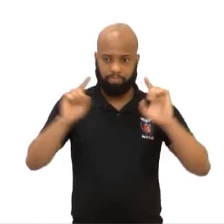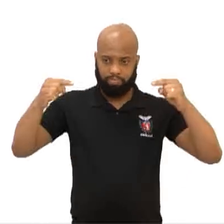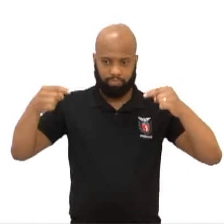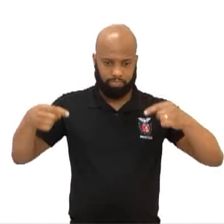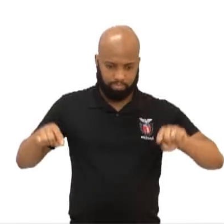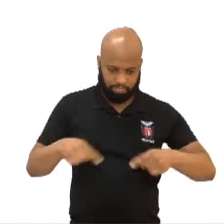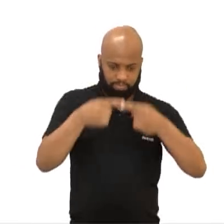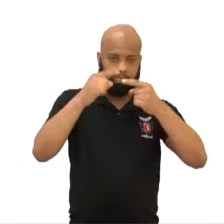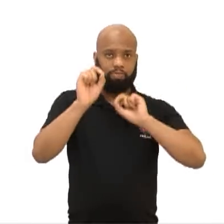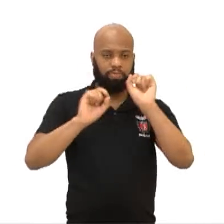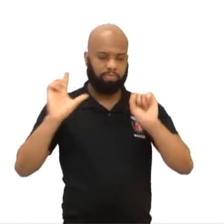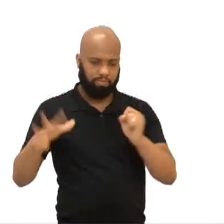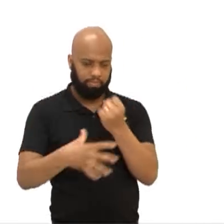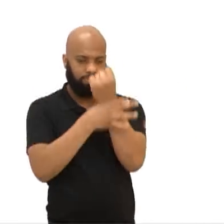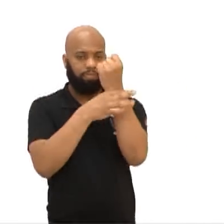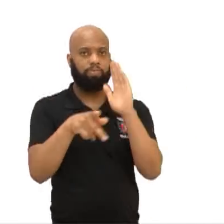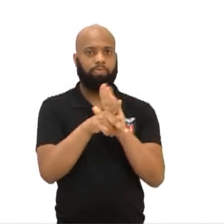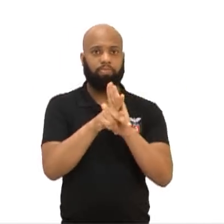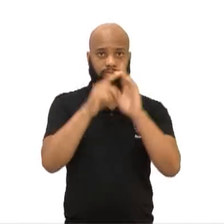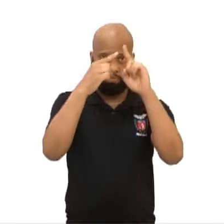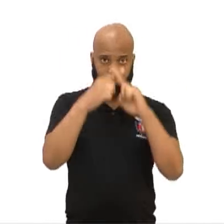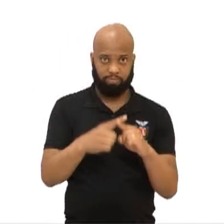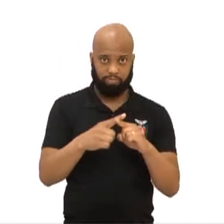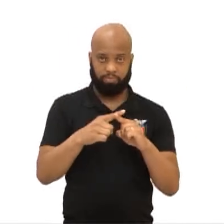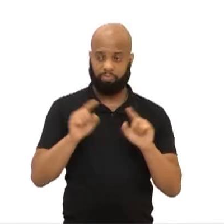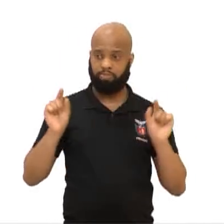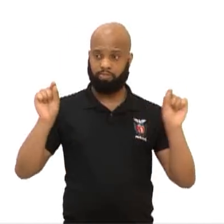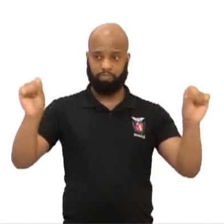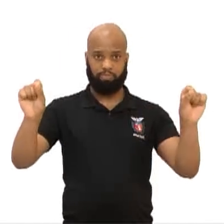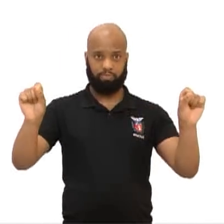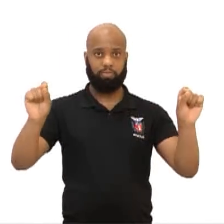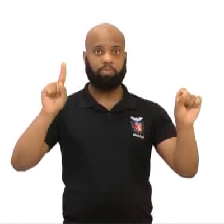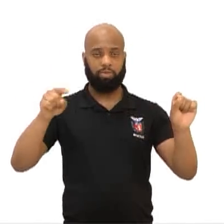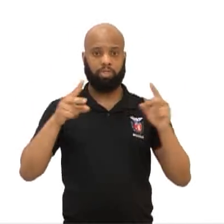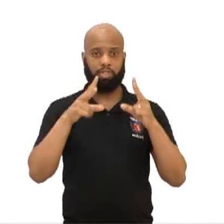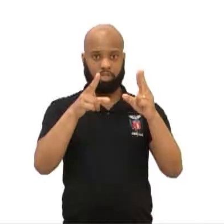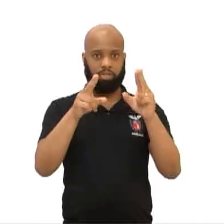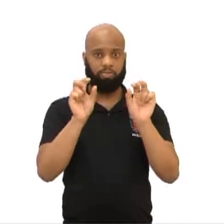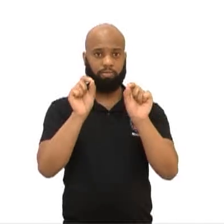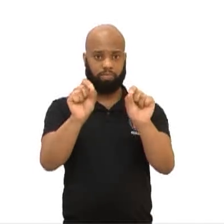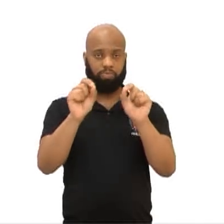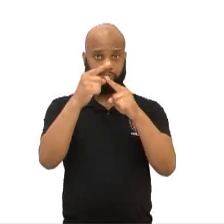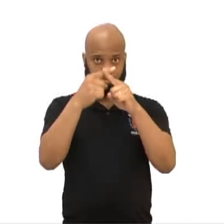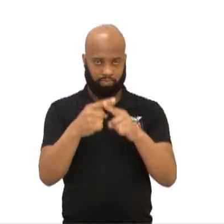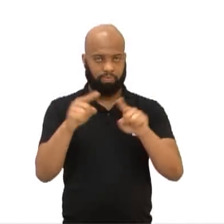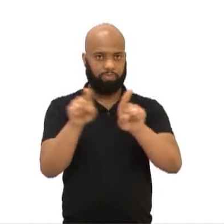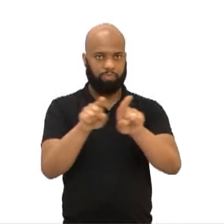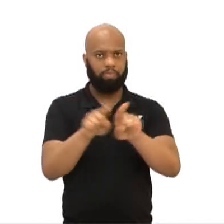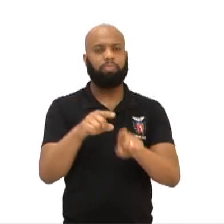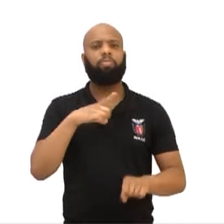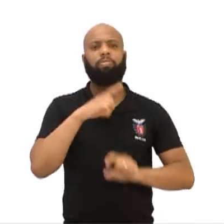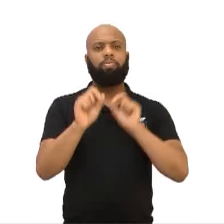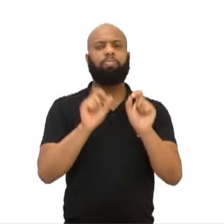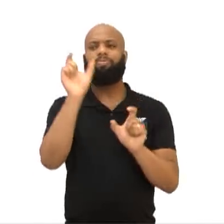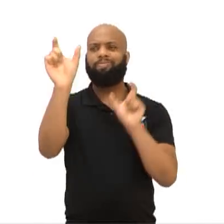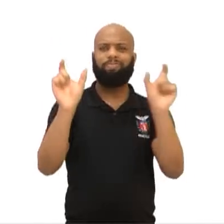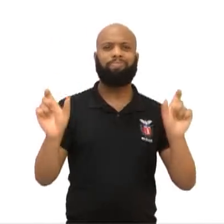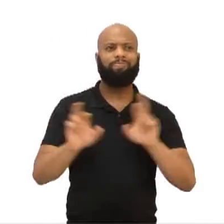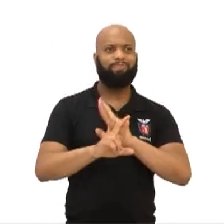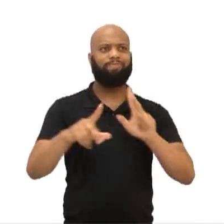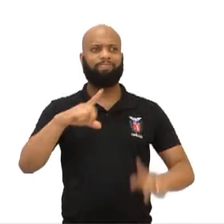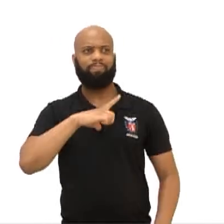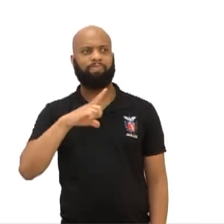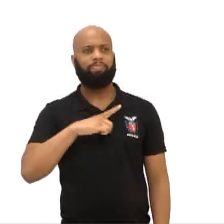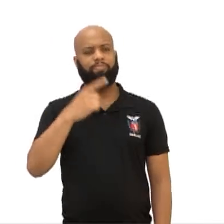a qual garante que o produto dos extremos é igual ao produto dos meios. Aqui nós temos algumas palavrinhas diferentes,